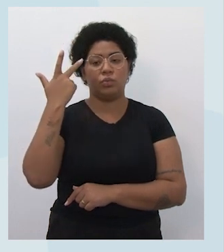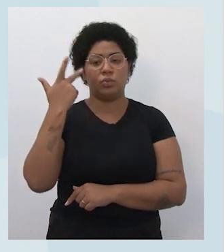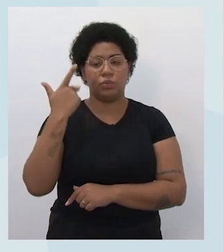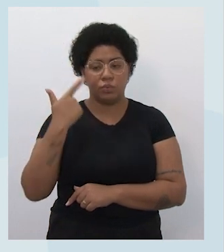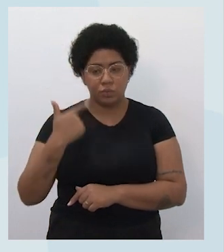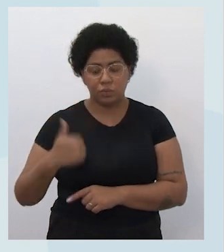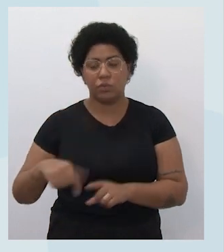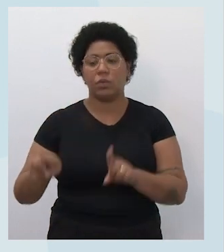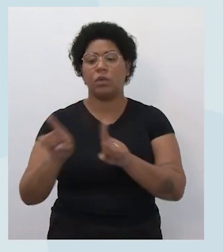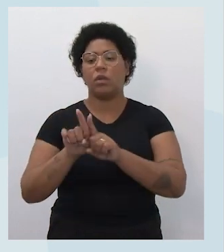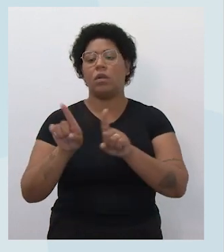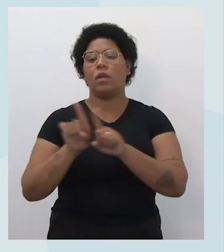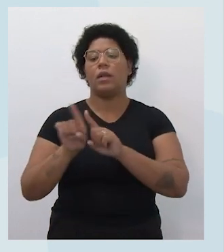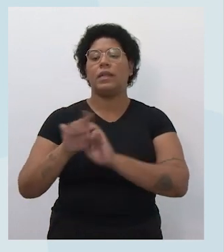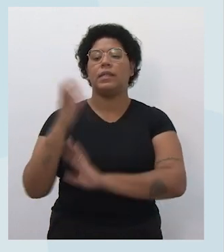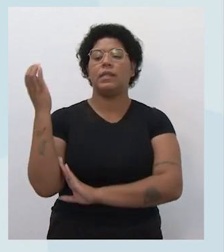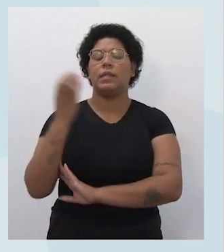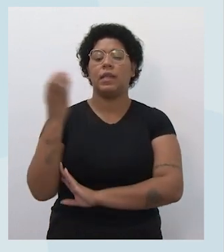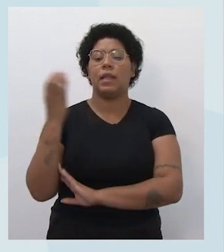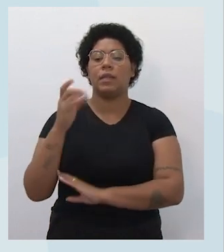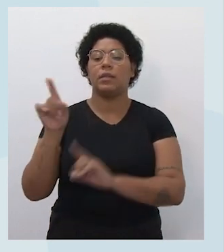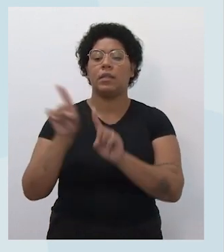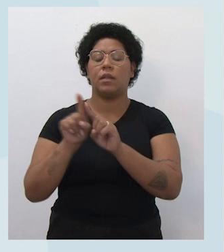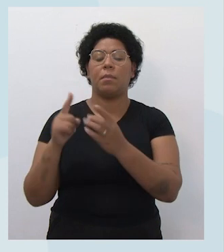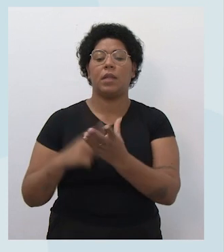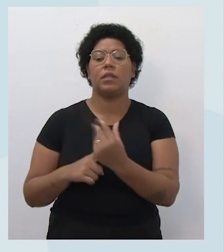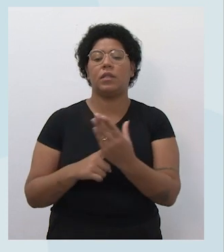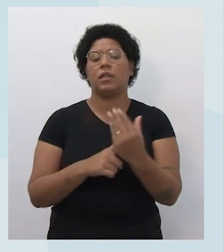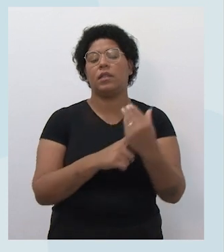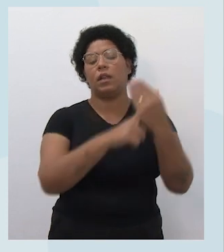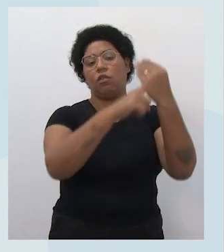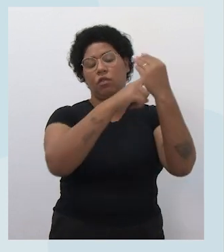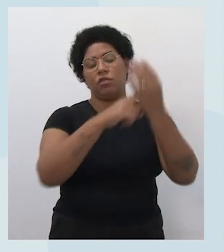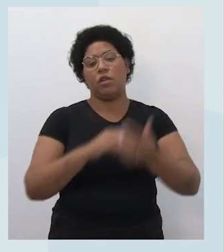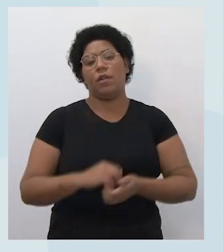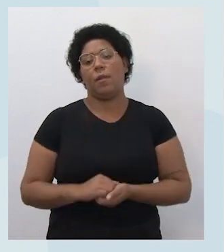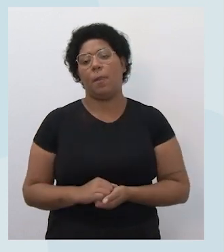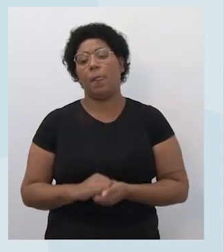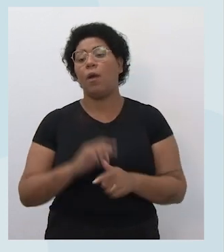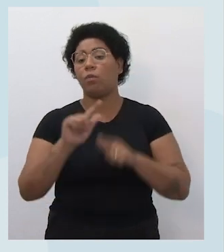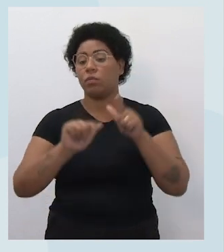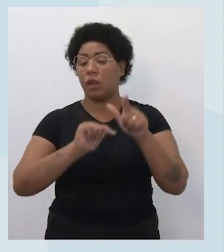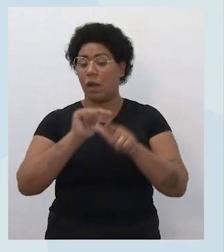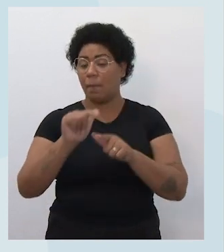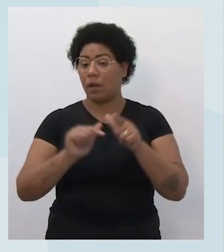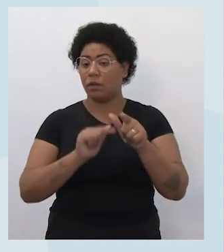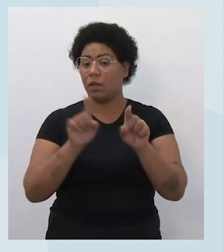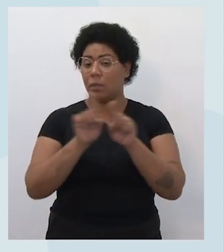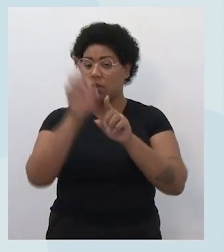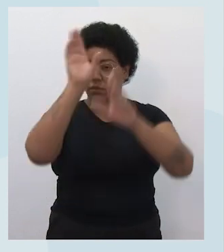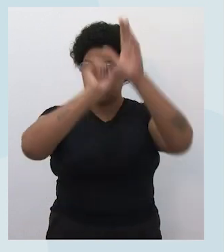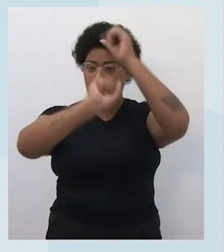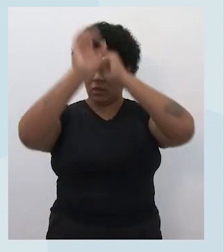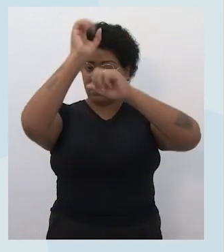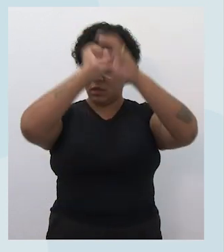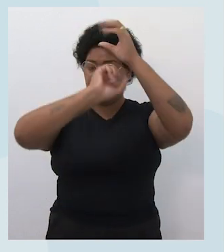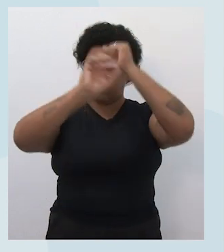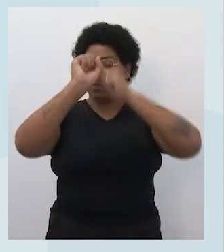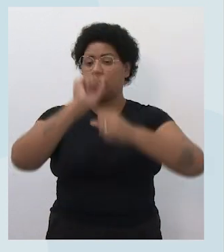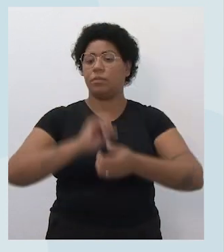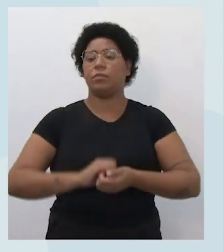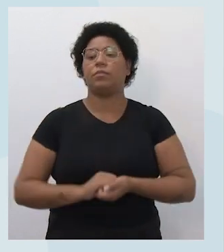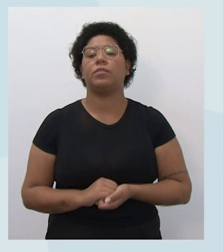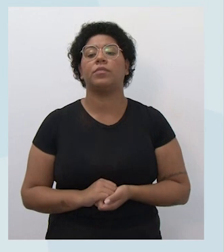com multiculturalismo e também o trabalho com ciência e tecnologia, uma vez que o produto final e as habilidades que vão